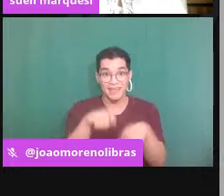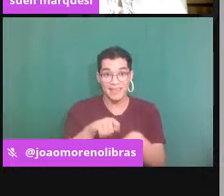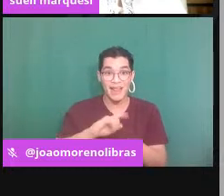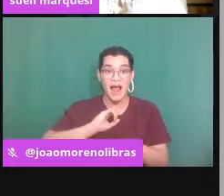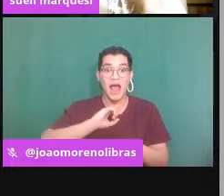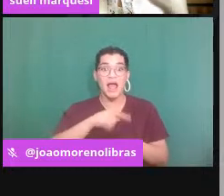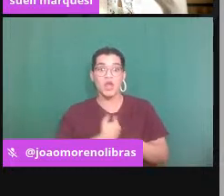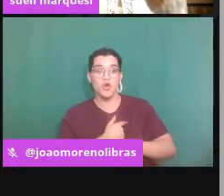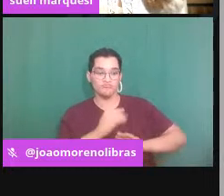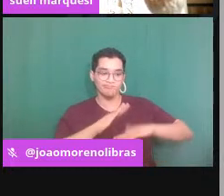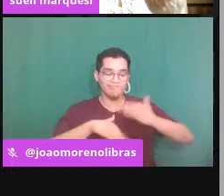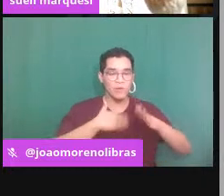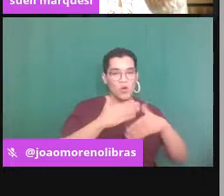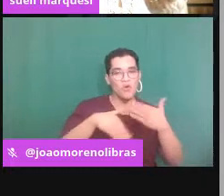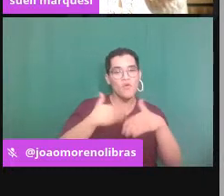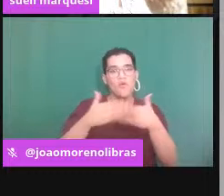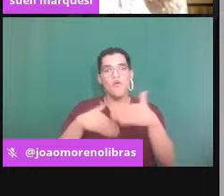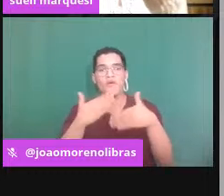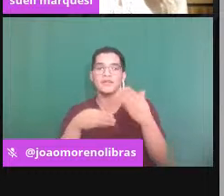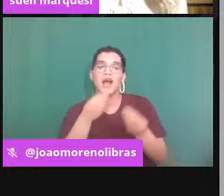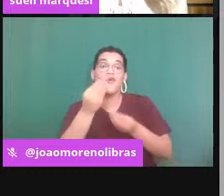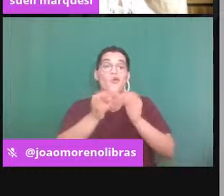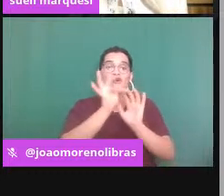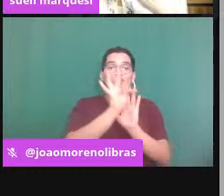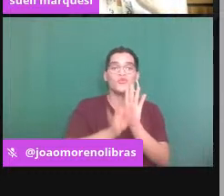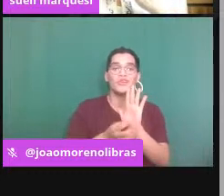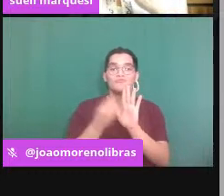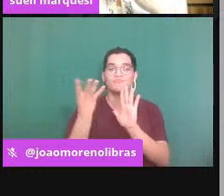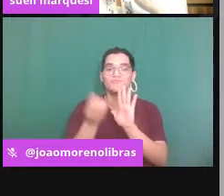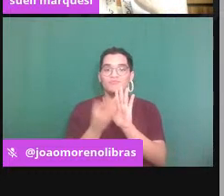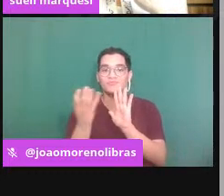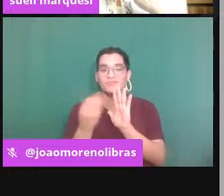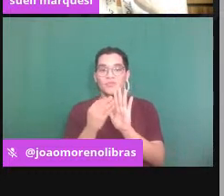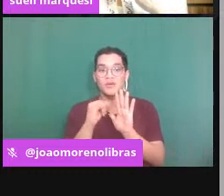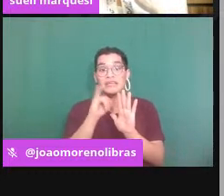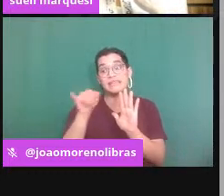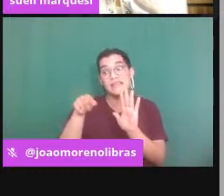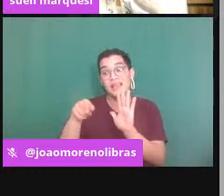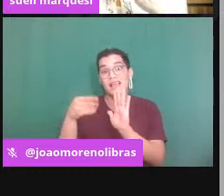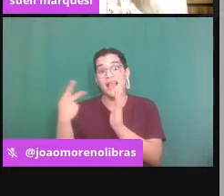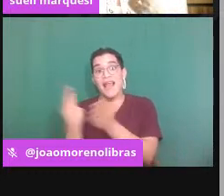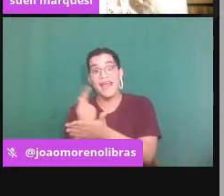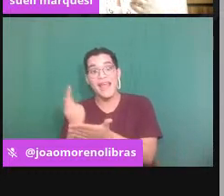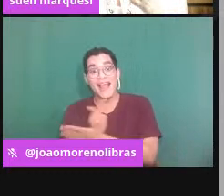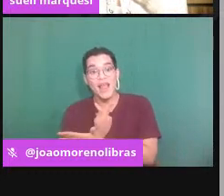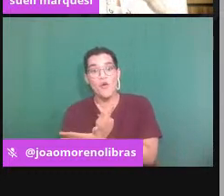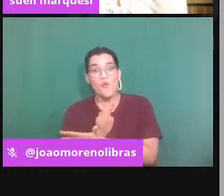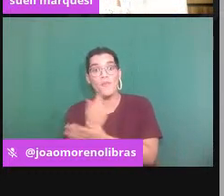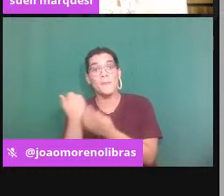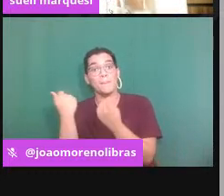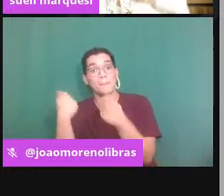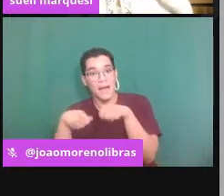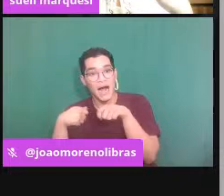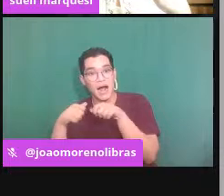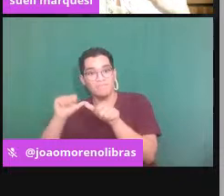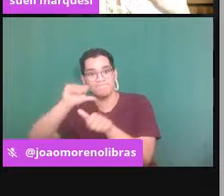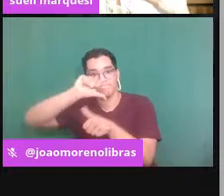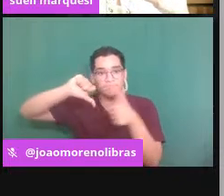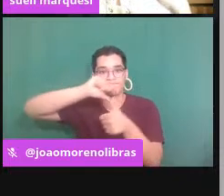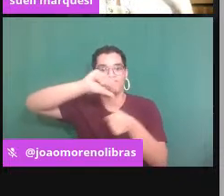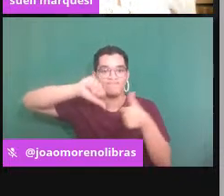a organização global de um texto. Então, evidentemente que quando nós fazemos pesquisa sobre texto,